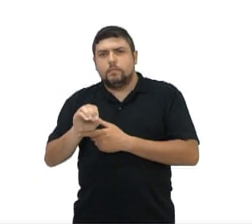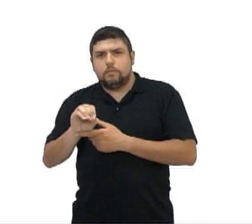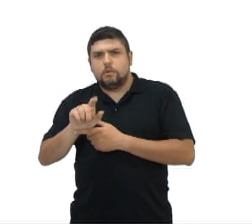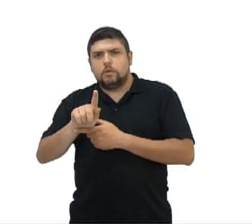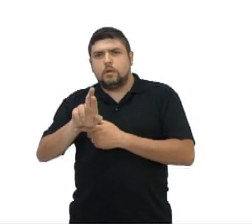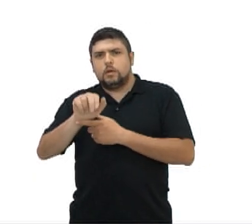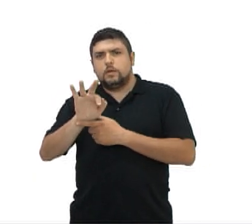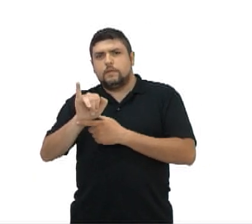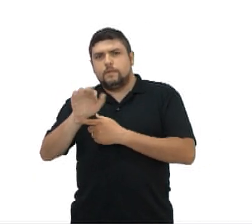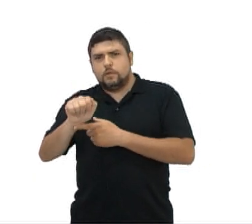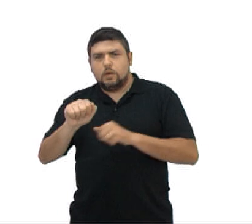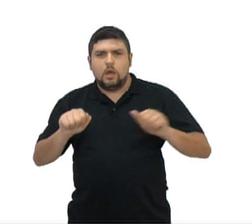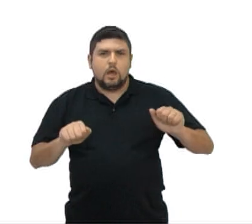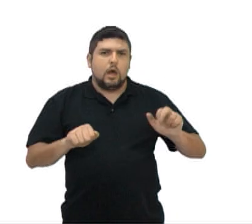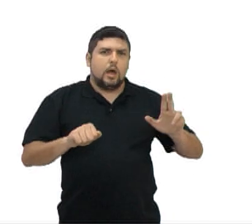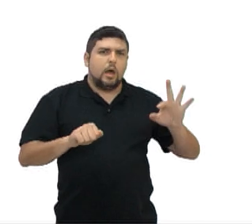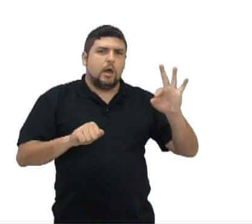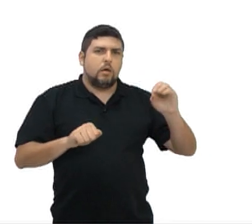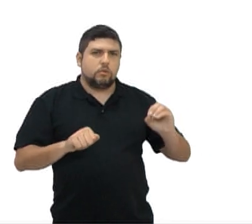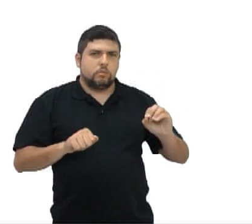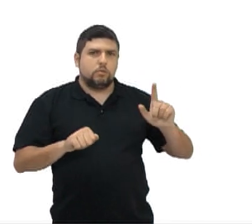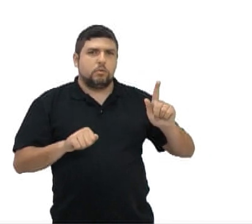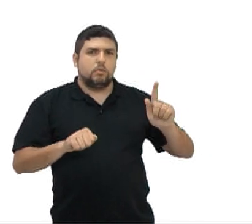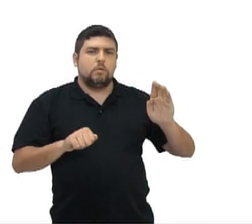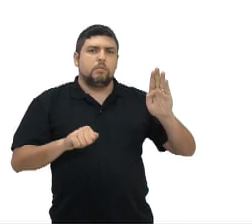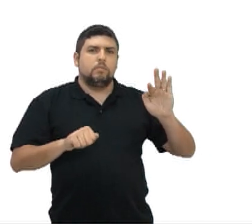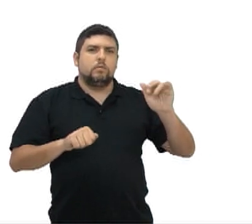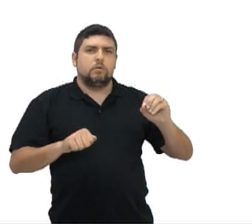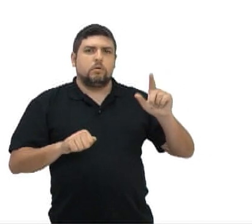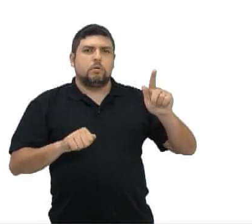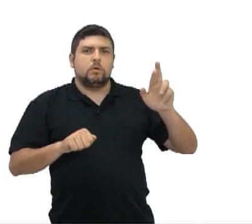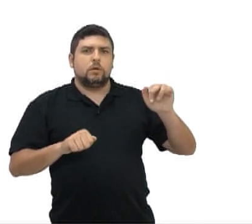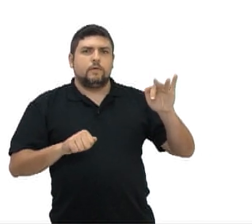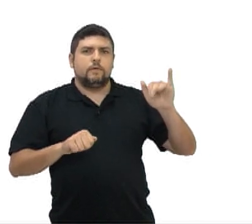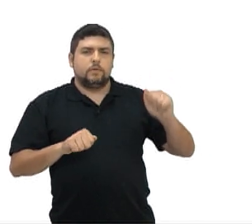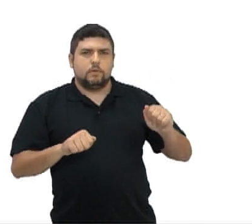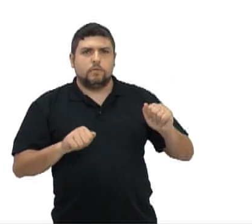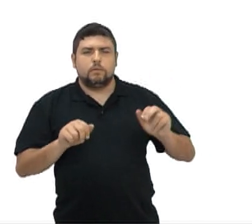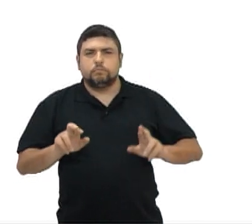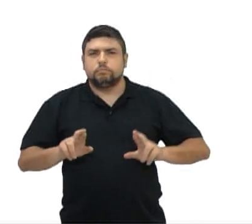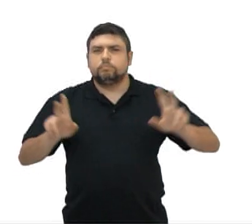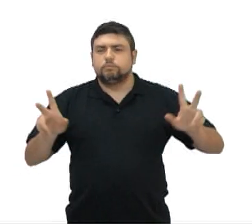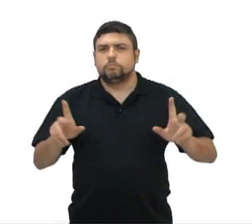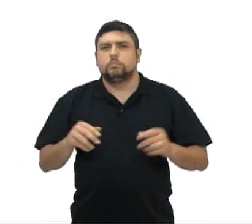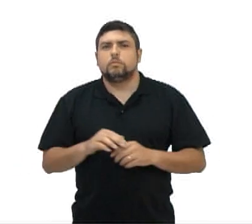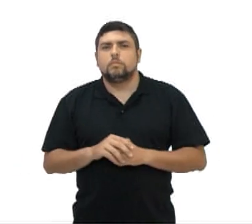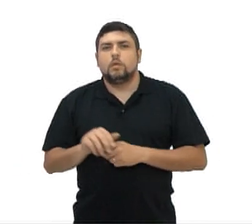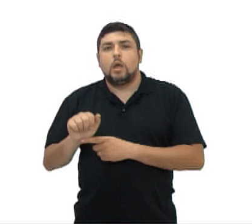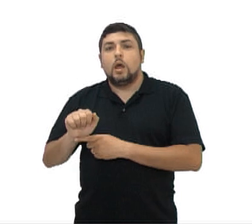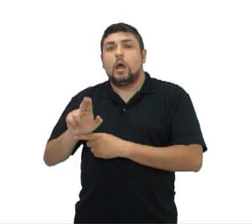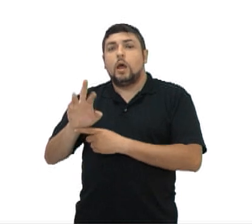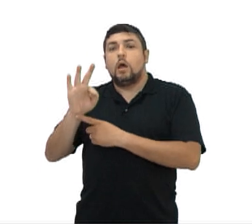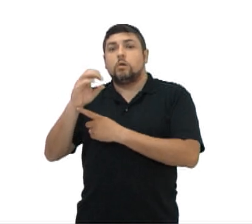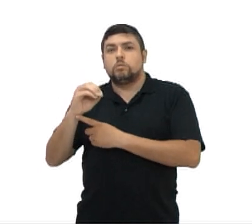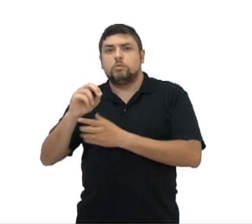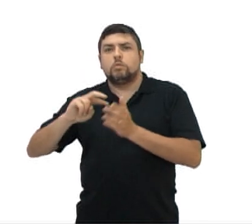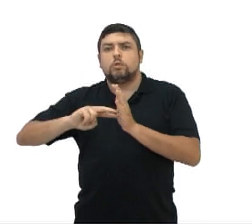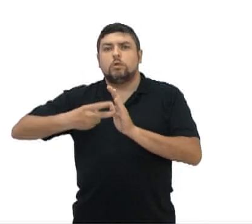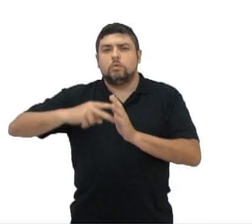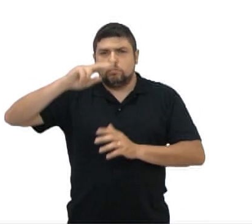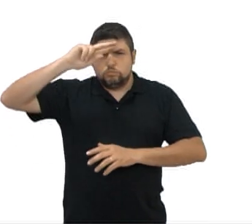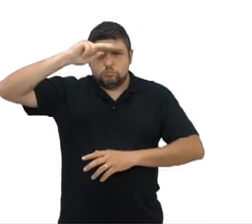bem os aspectos morfológicos da palavra bem esmiuçados para vocês, né, então, se lembrarem. Então, auto refere-se a eu